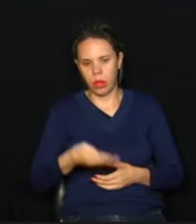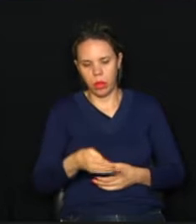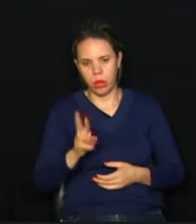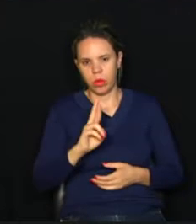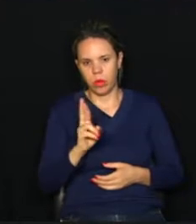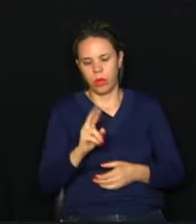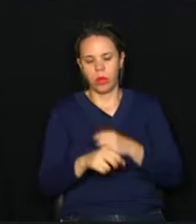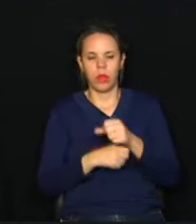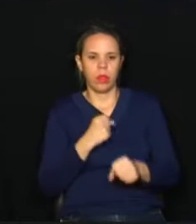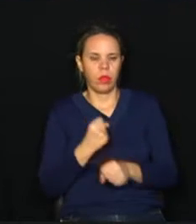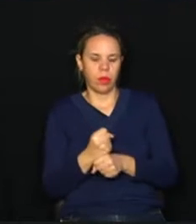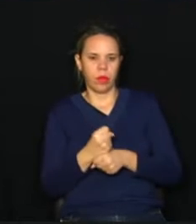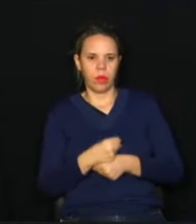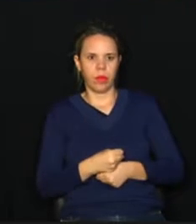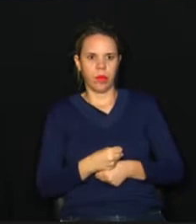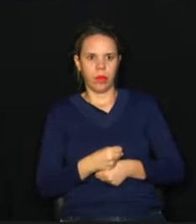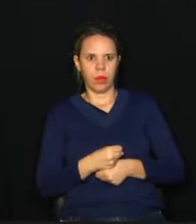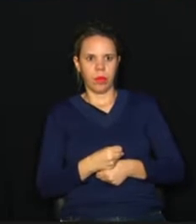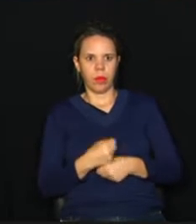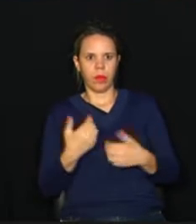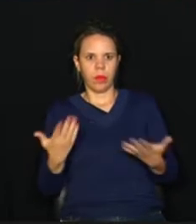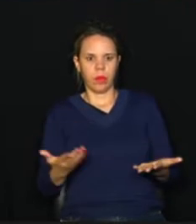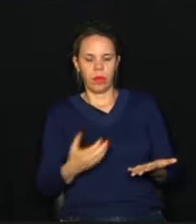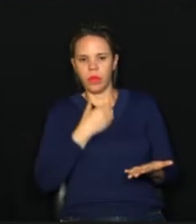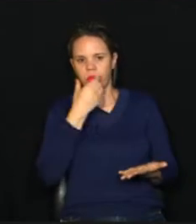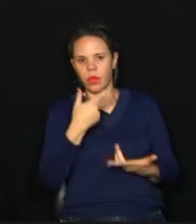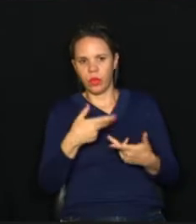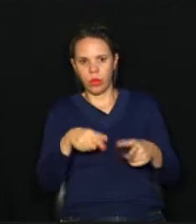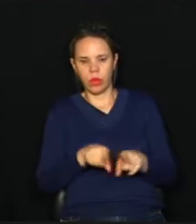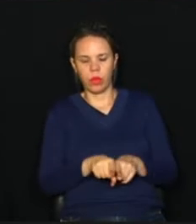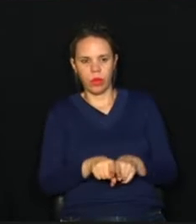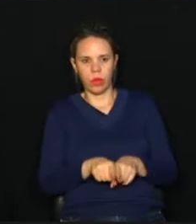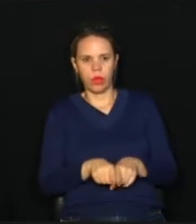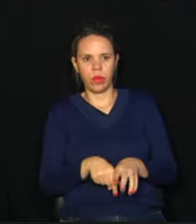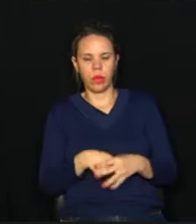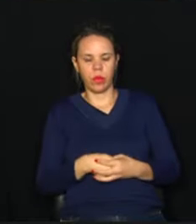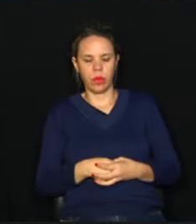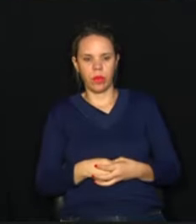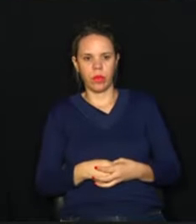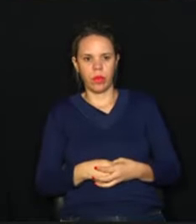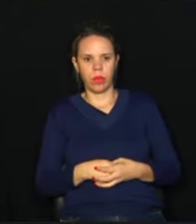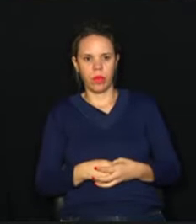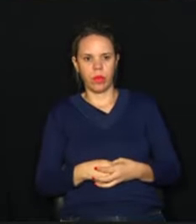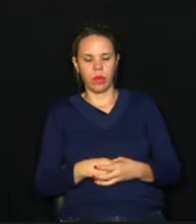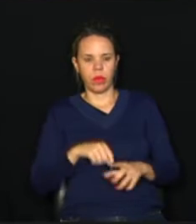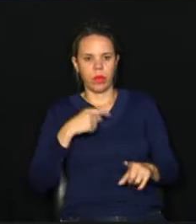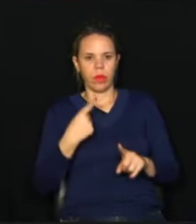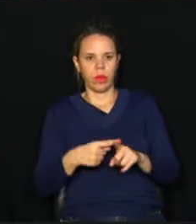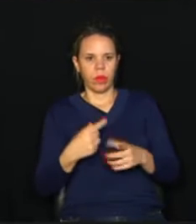ano. Enquanto frutas frescas, olerícolas e mais